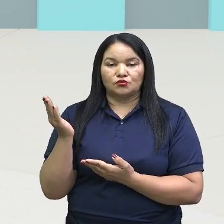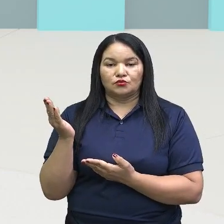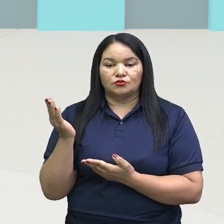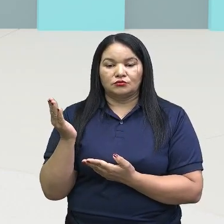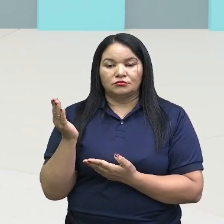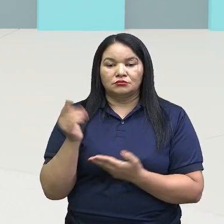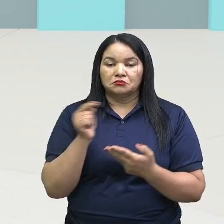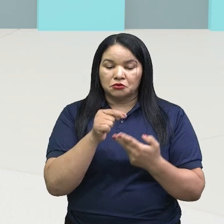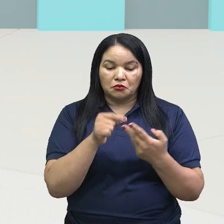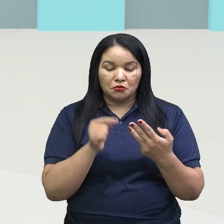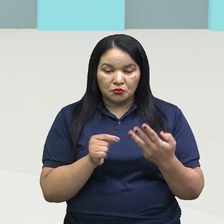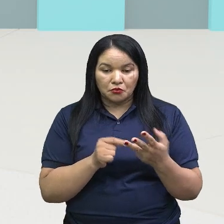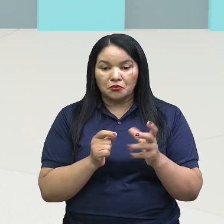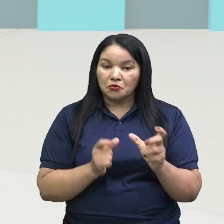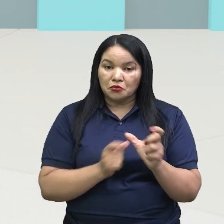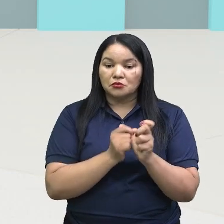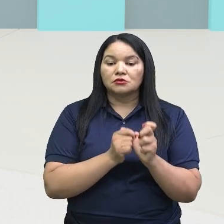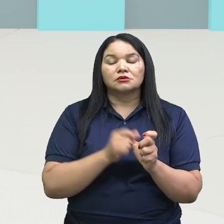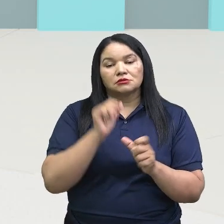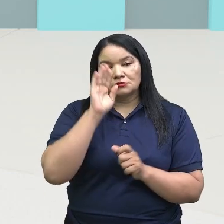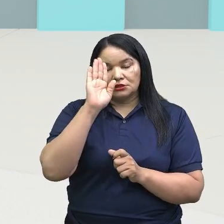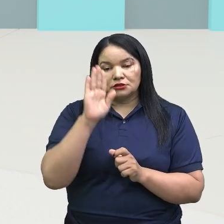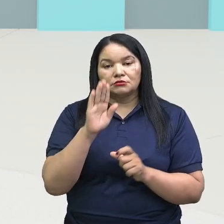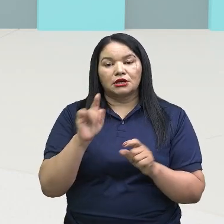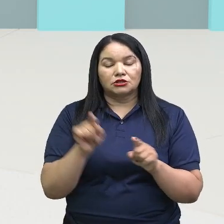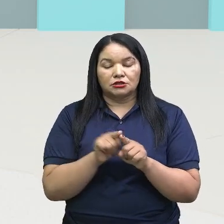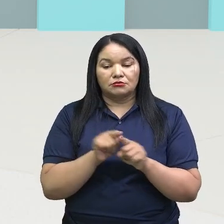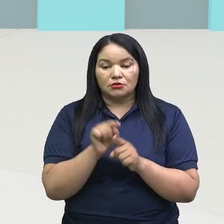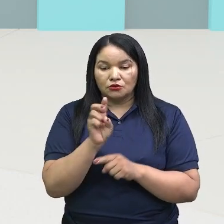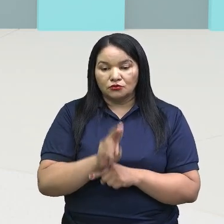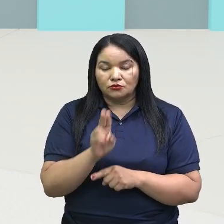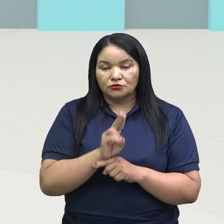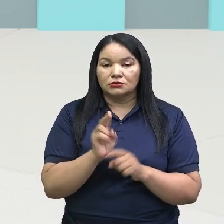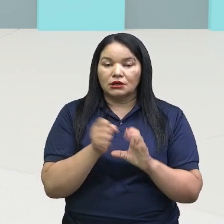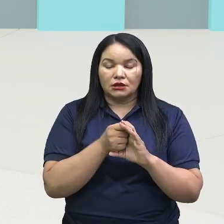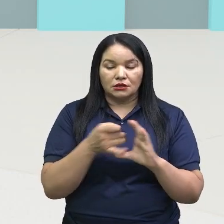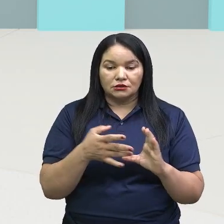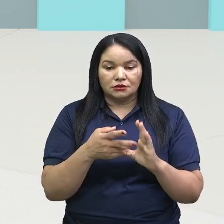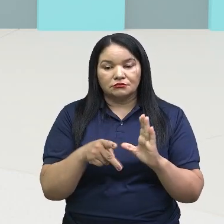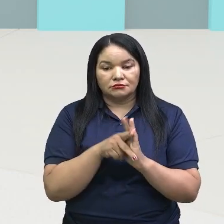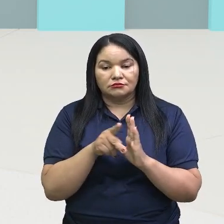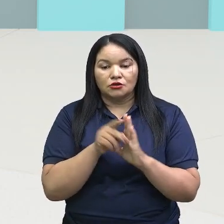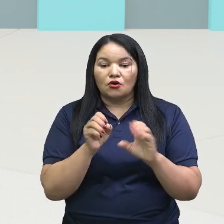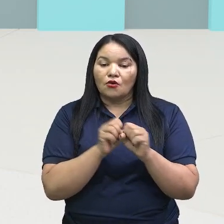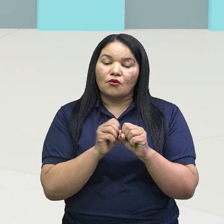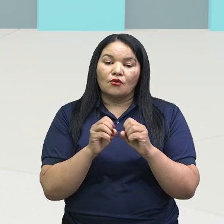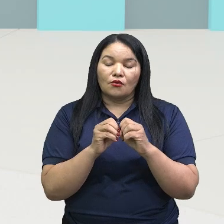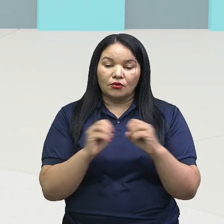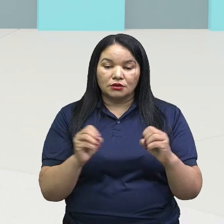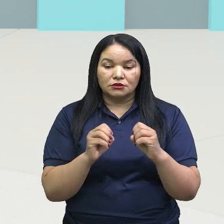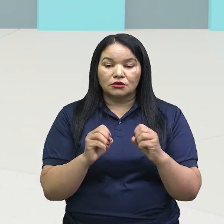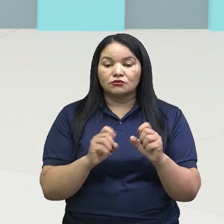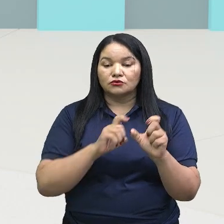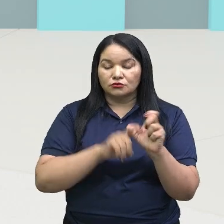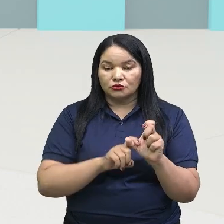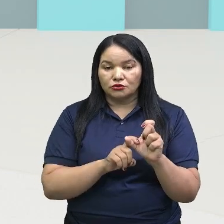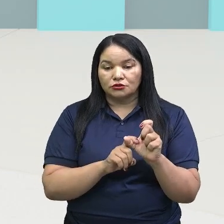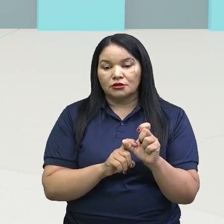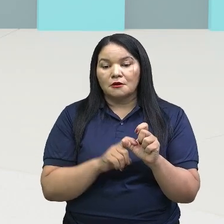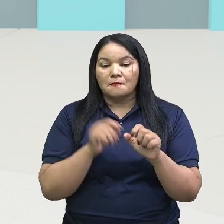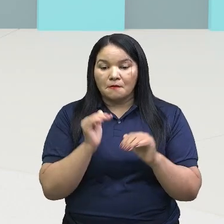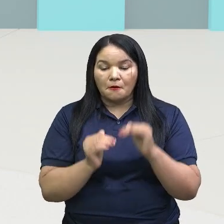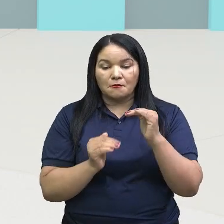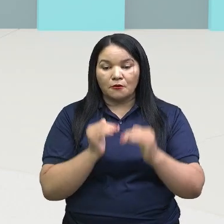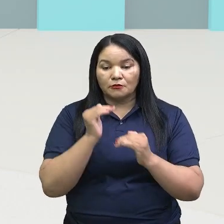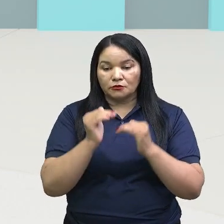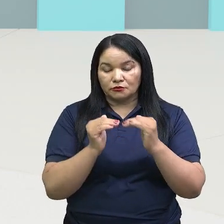entre outras. Então, essas são as principais que vão caracterizar as orações subordinadas proporcionais, que elas